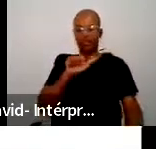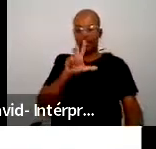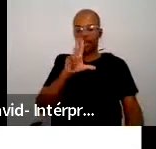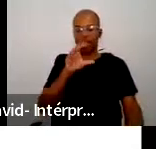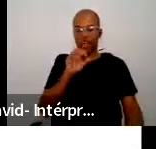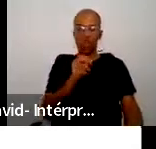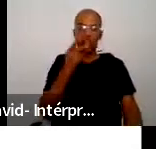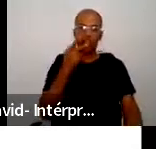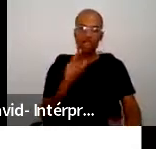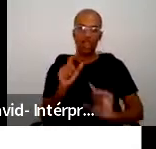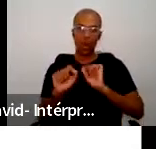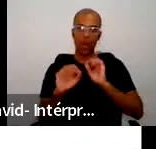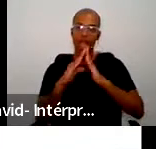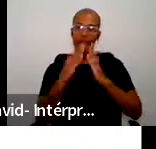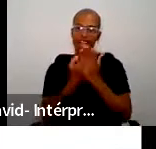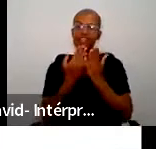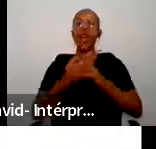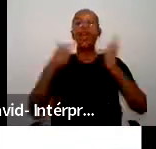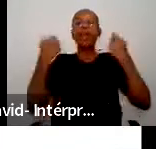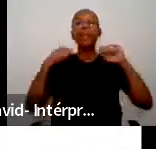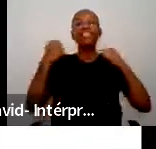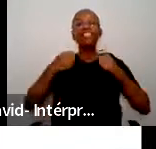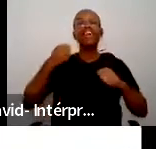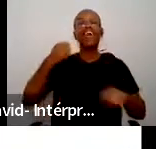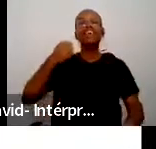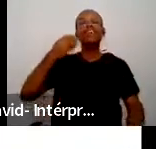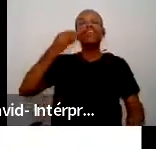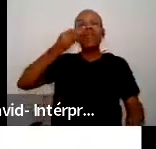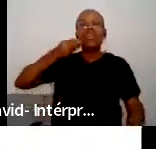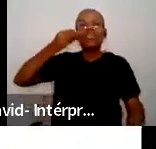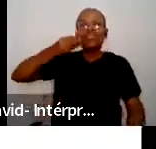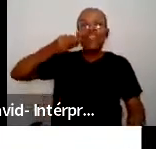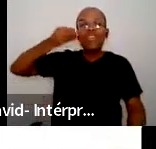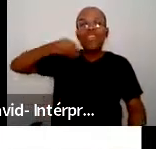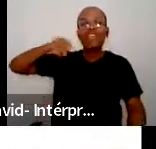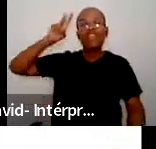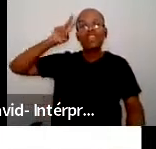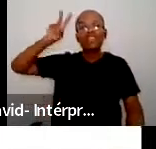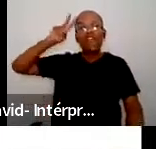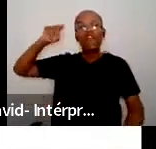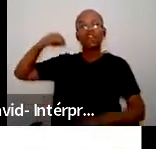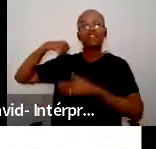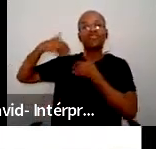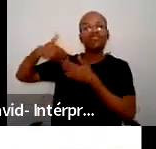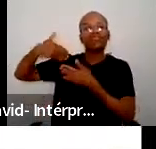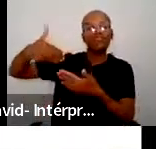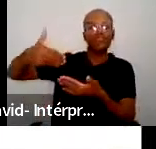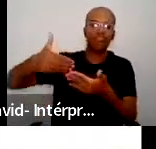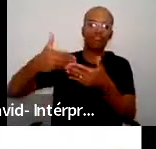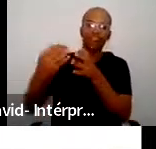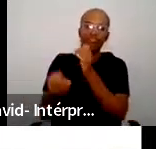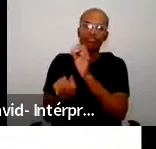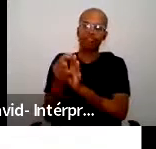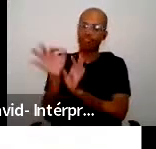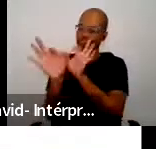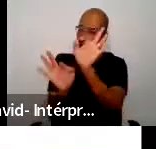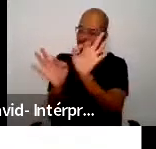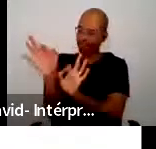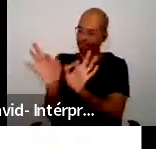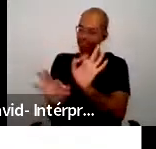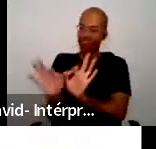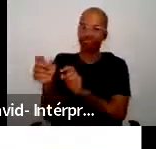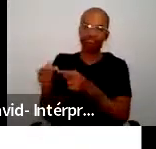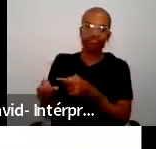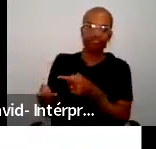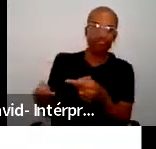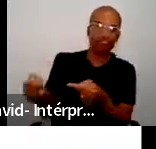uma experiência sociohistórica capaz de transformar a calibragem política dos territórios existenciais